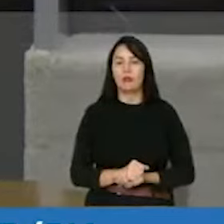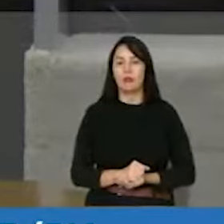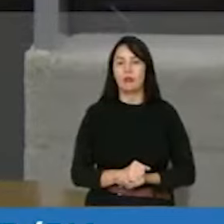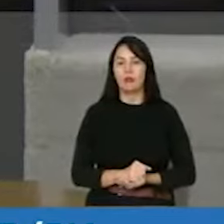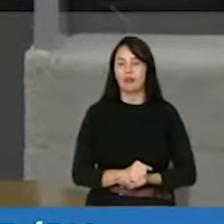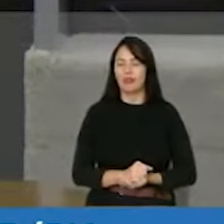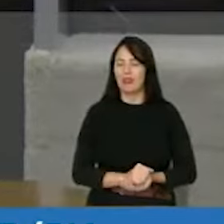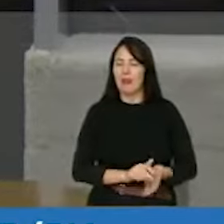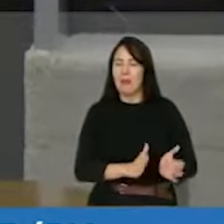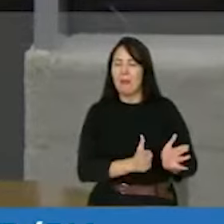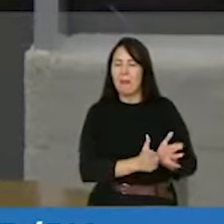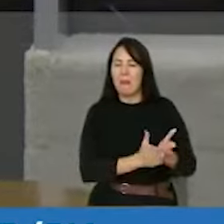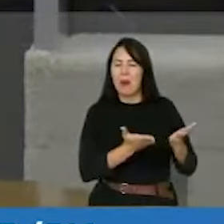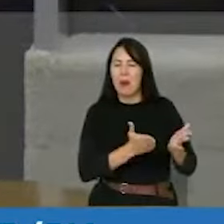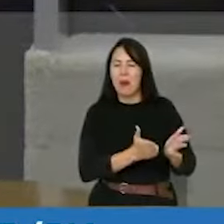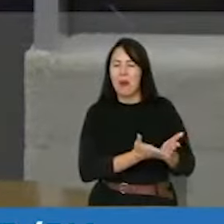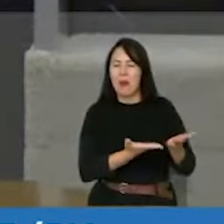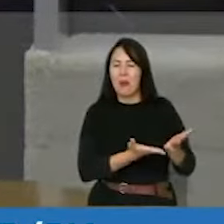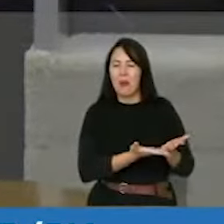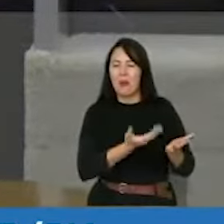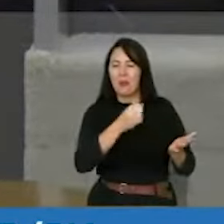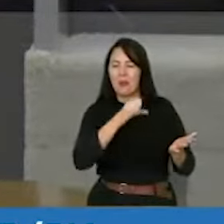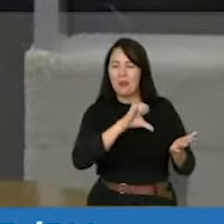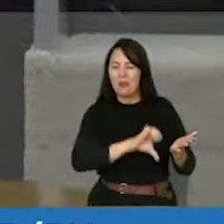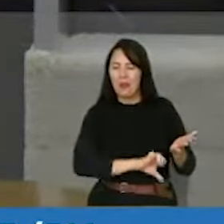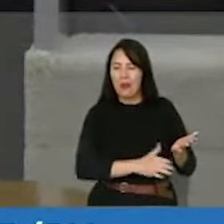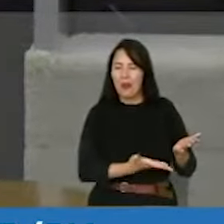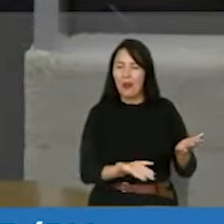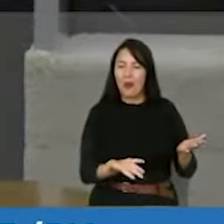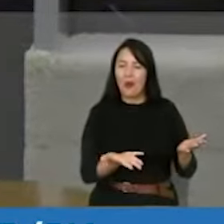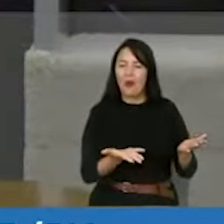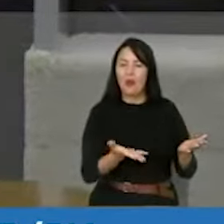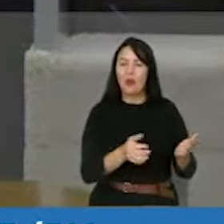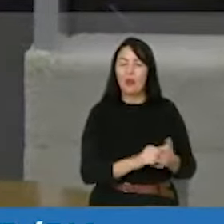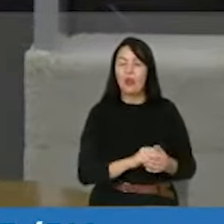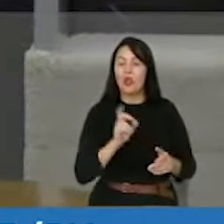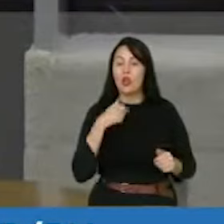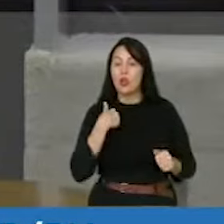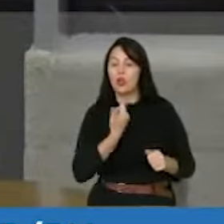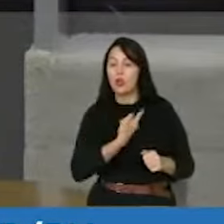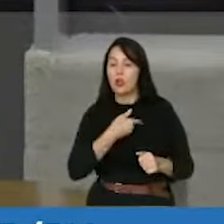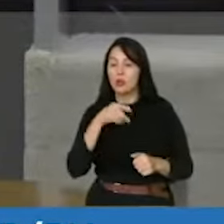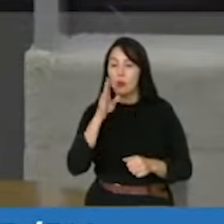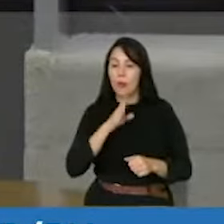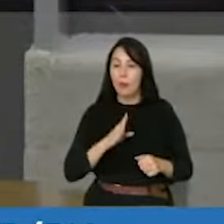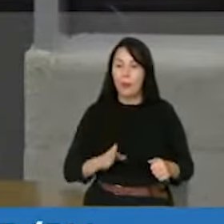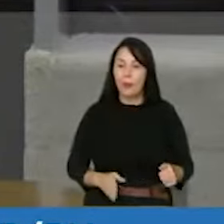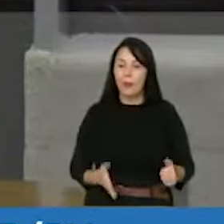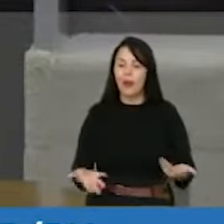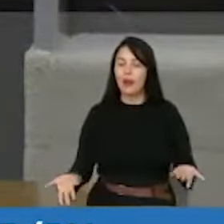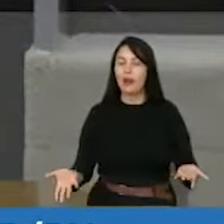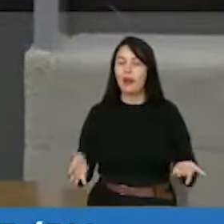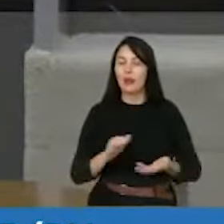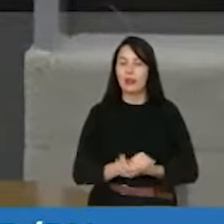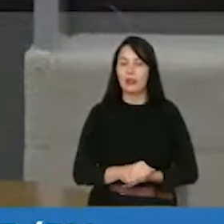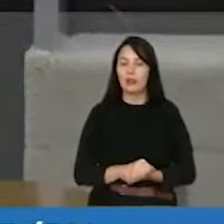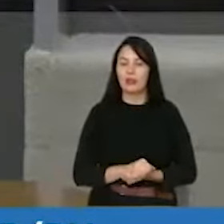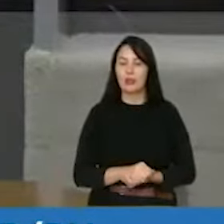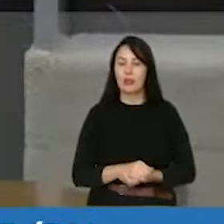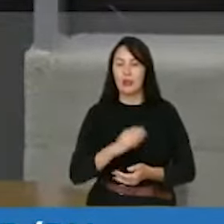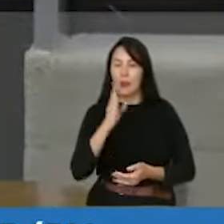extrema pobreza. Isso é fundamental porque nós vivemos um país continental, num